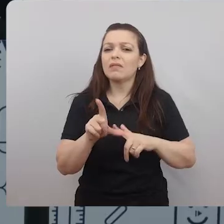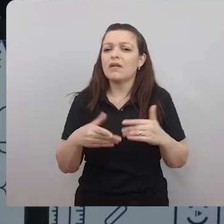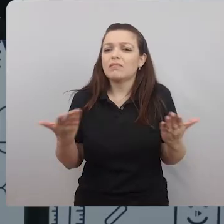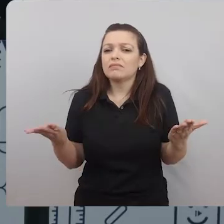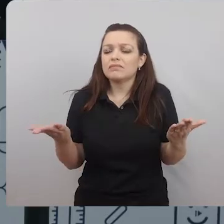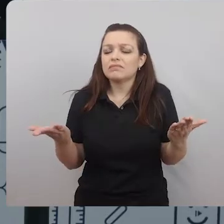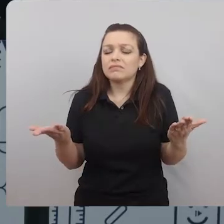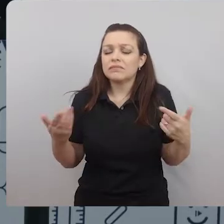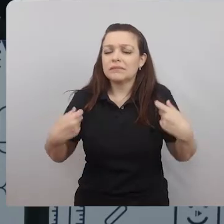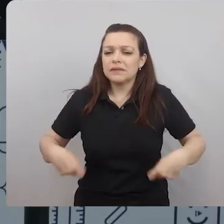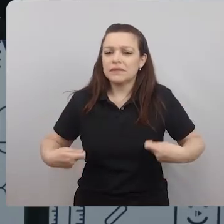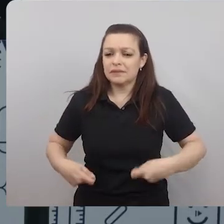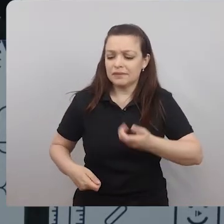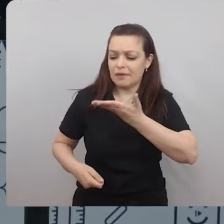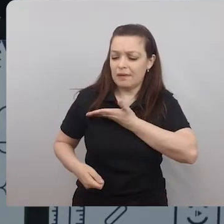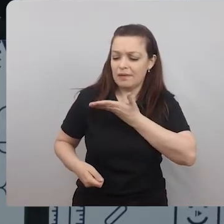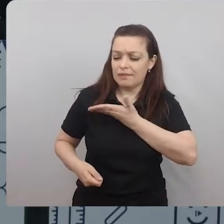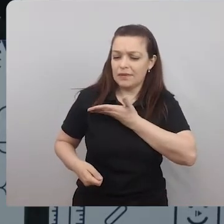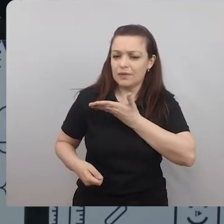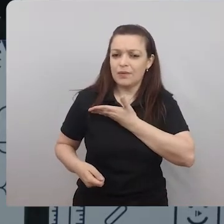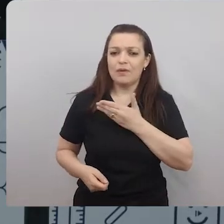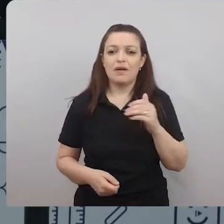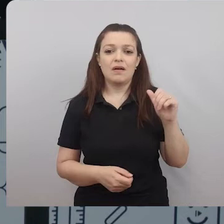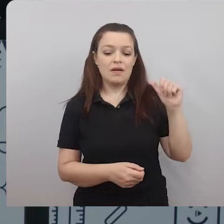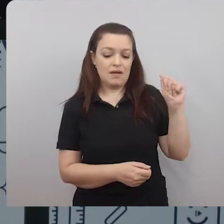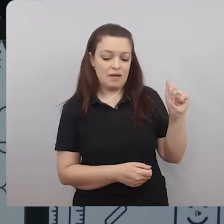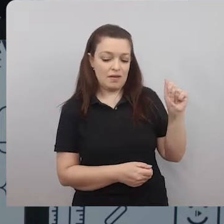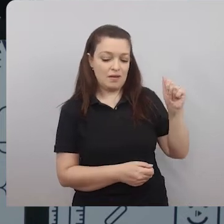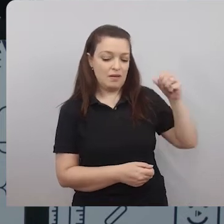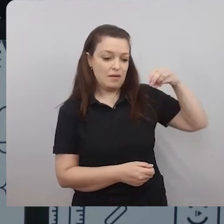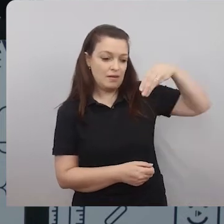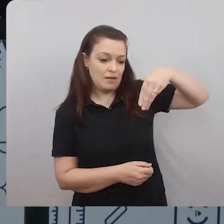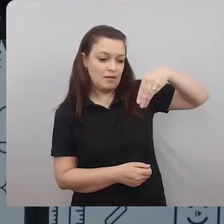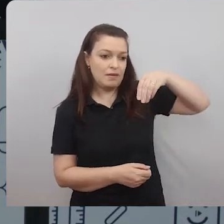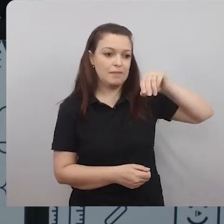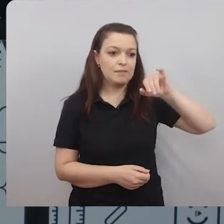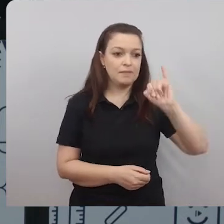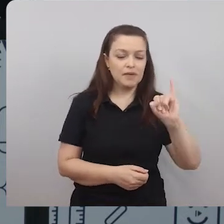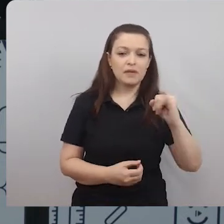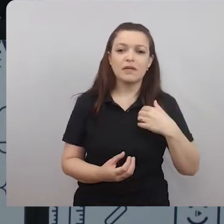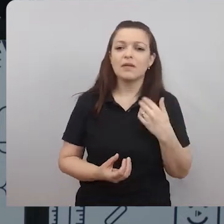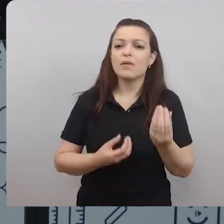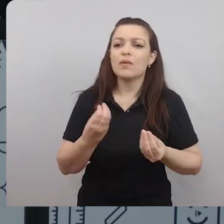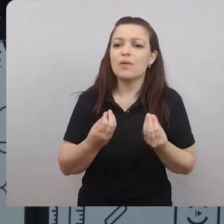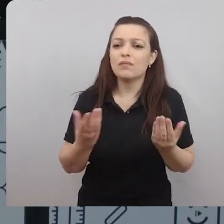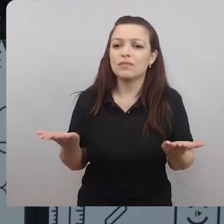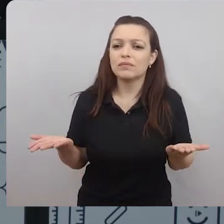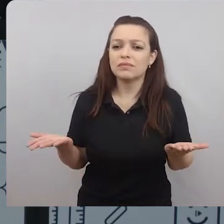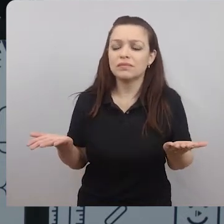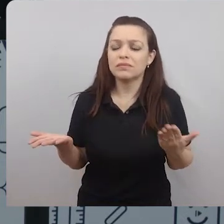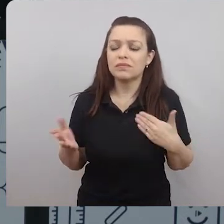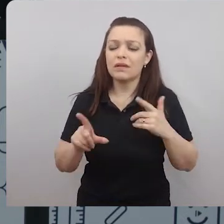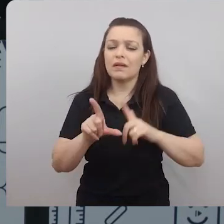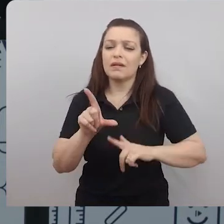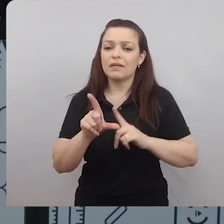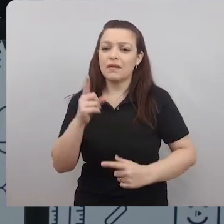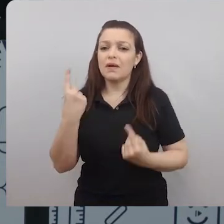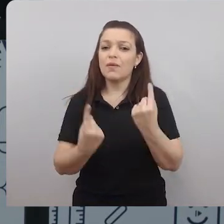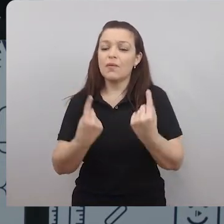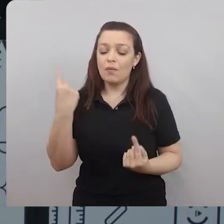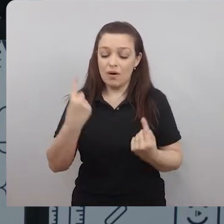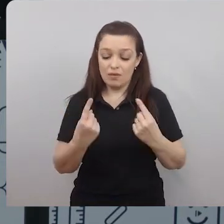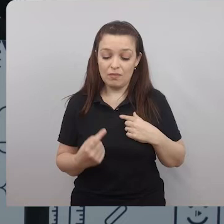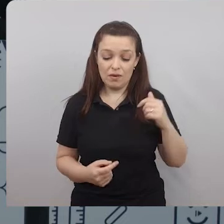Que letra será que eu preciso para formar essa sílaba? Mi. A